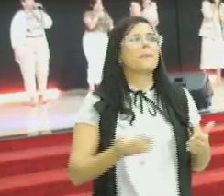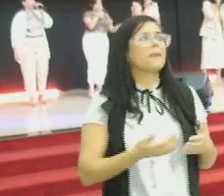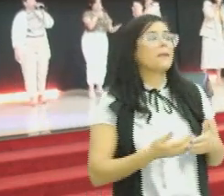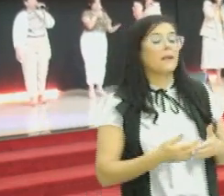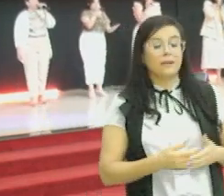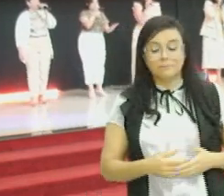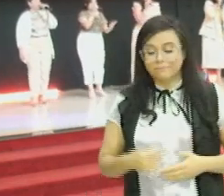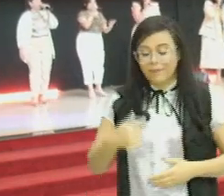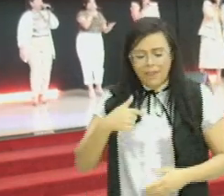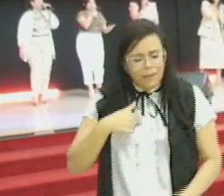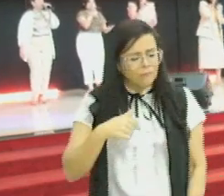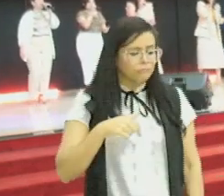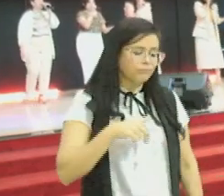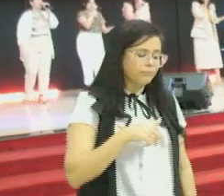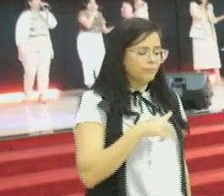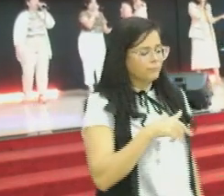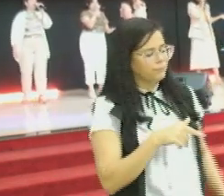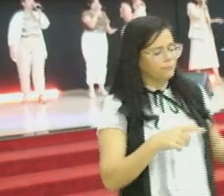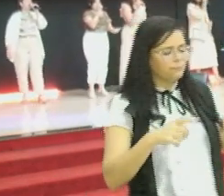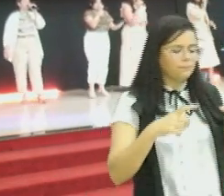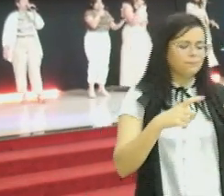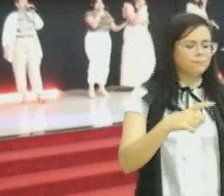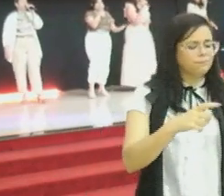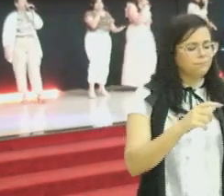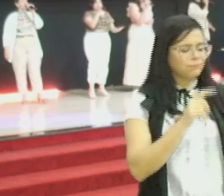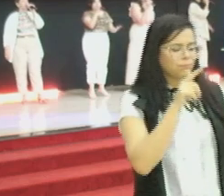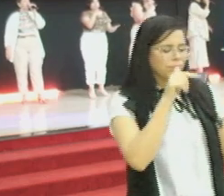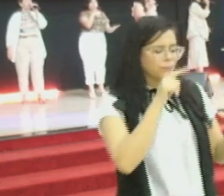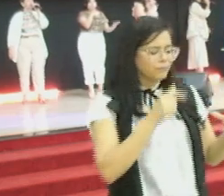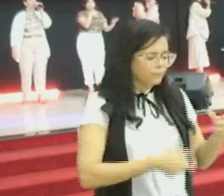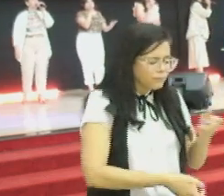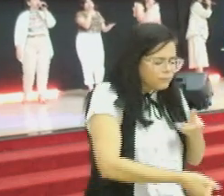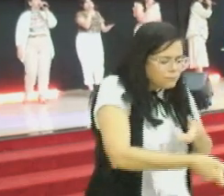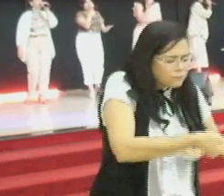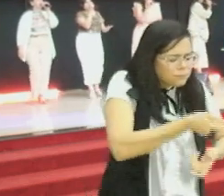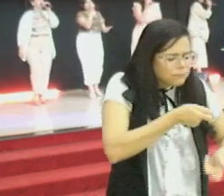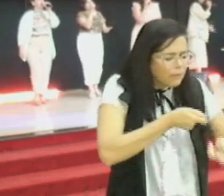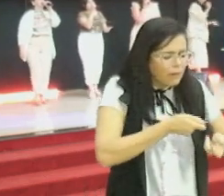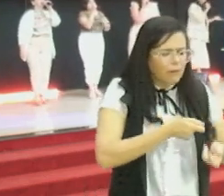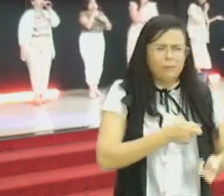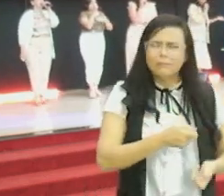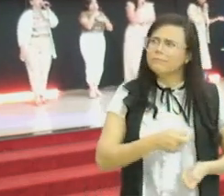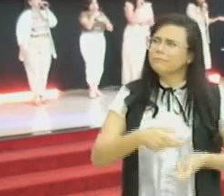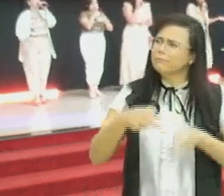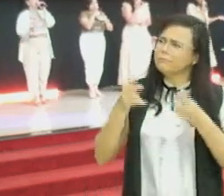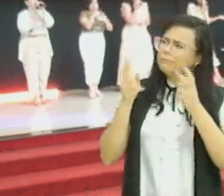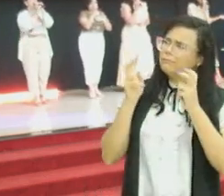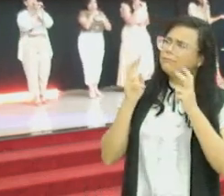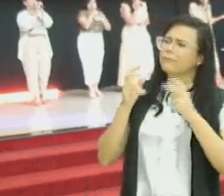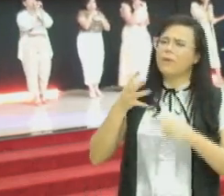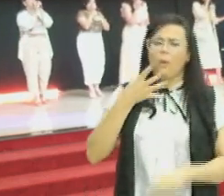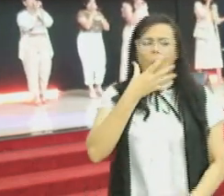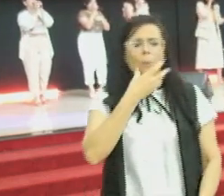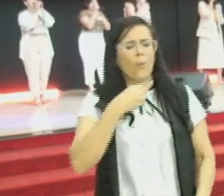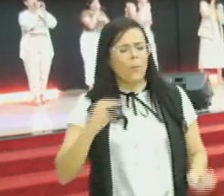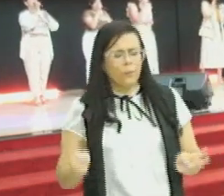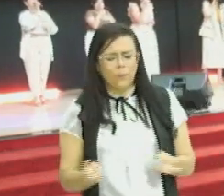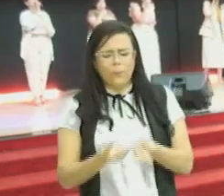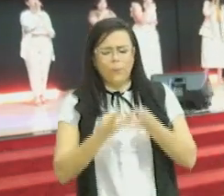Junto ao poço estava eu, quando o homem judeu viu a sede